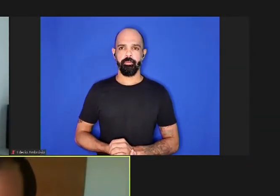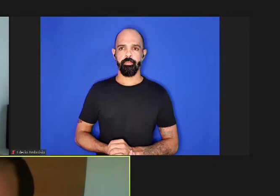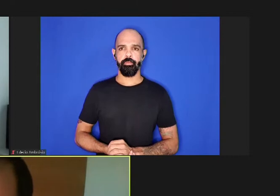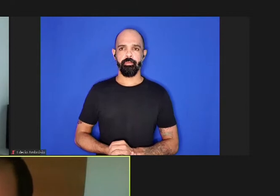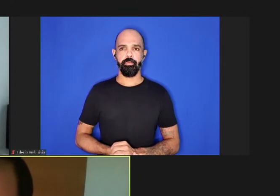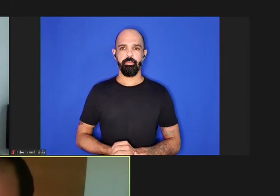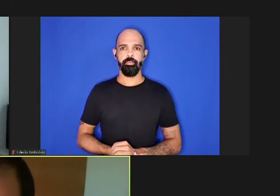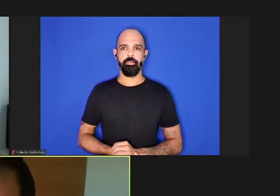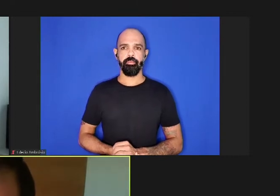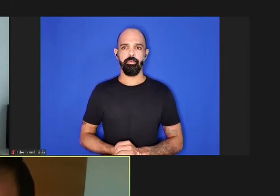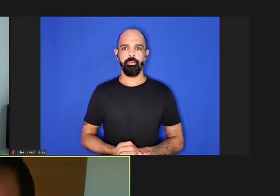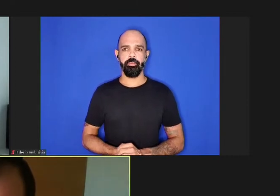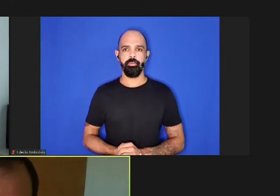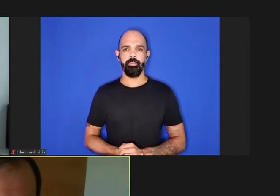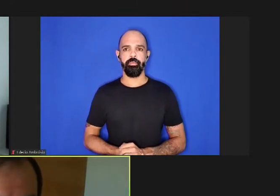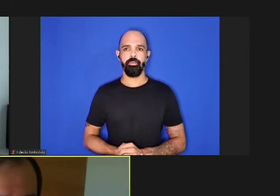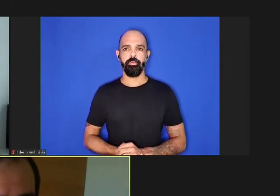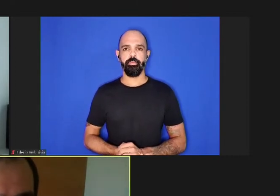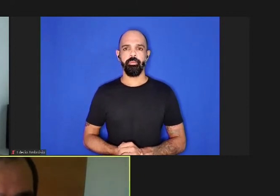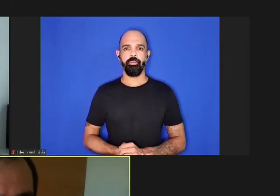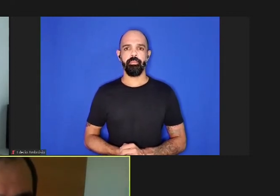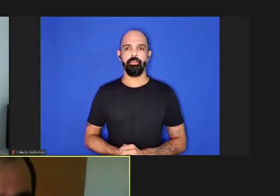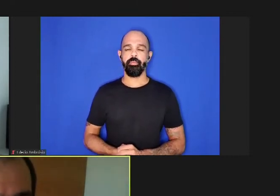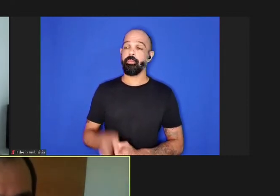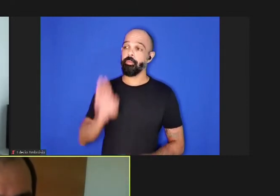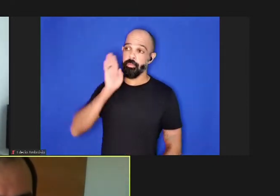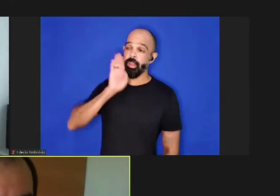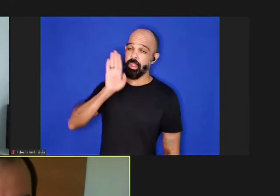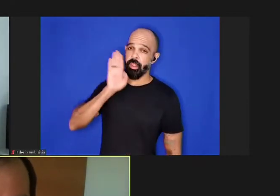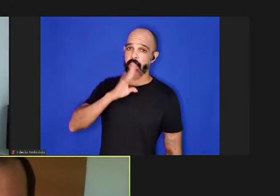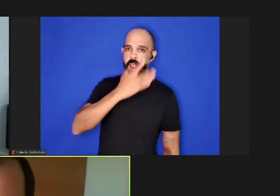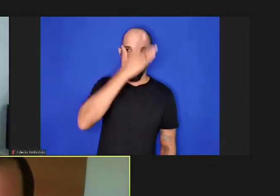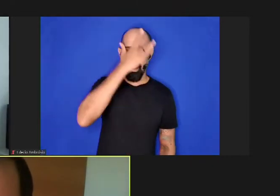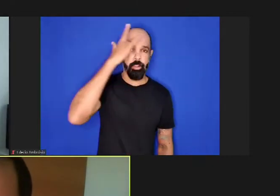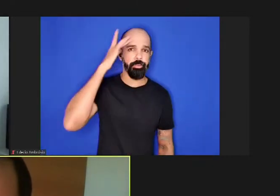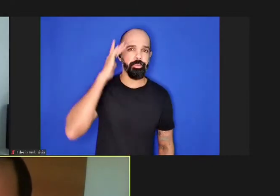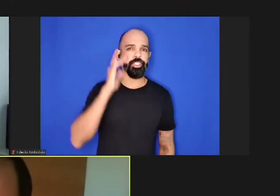Foi muito legal para que as pessoas vissem